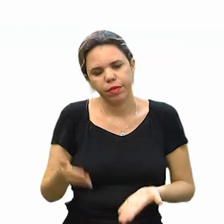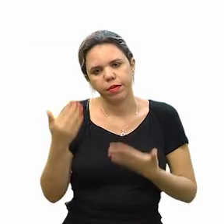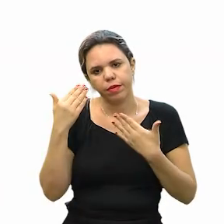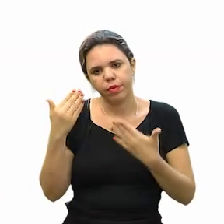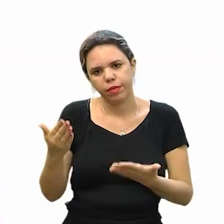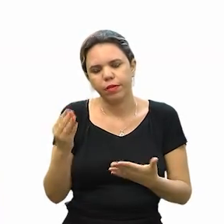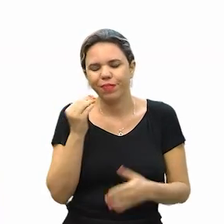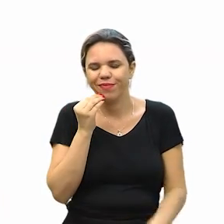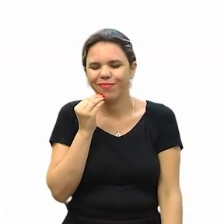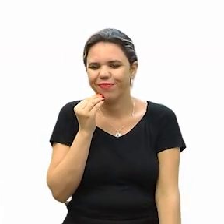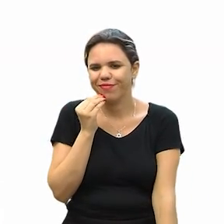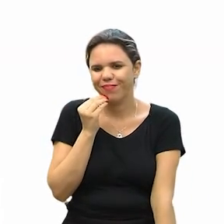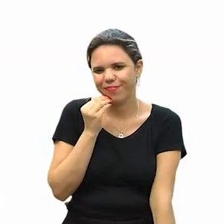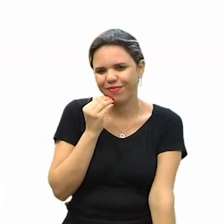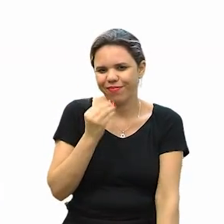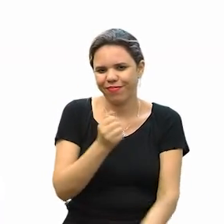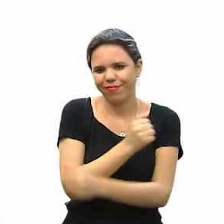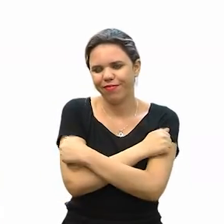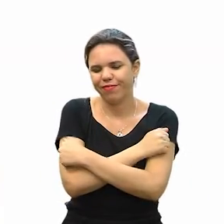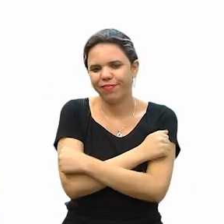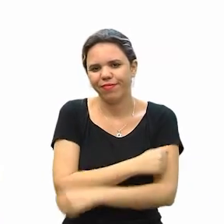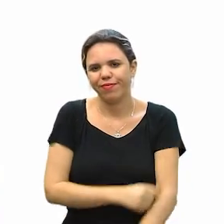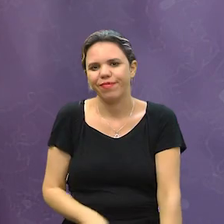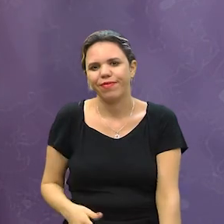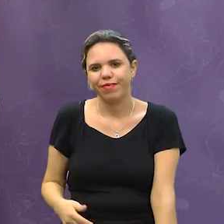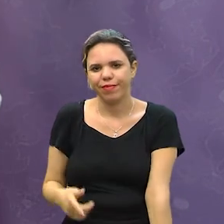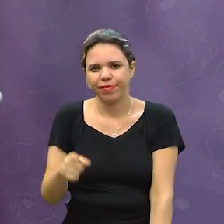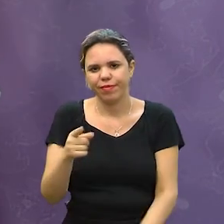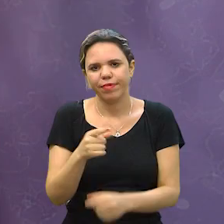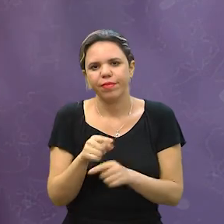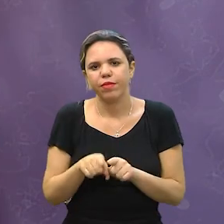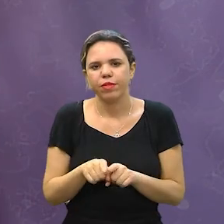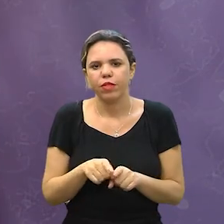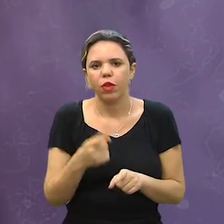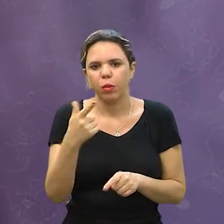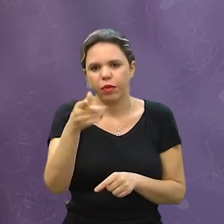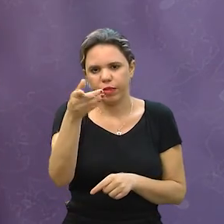aqui. Eu que agradeço a oportunidade. Um abraço a todos. Um abraço para o